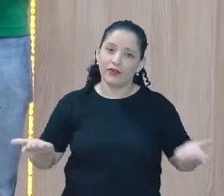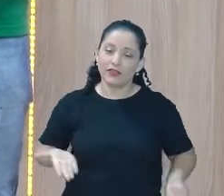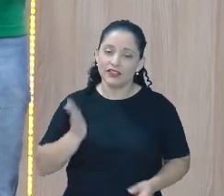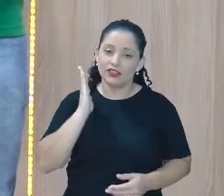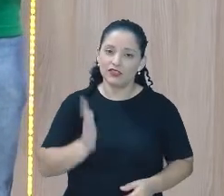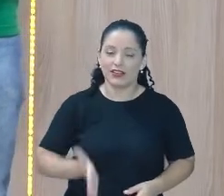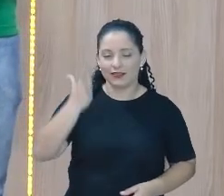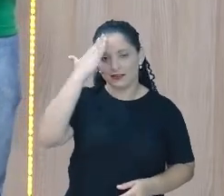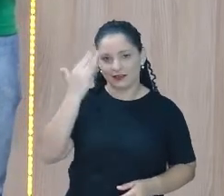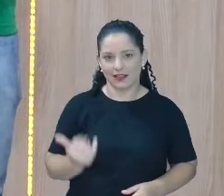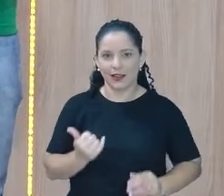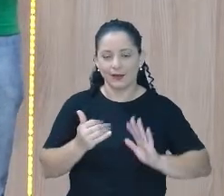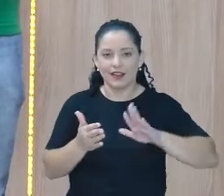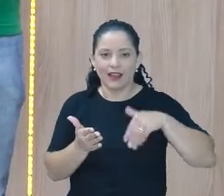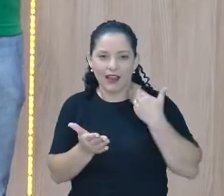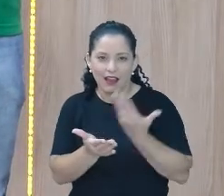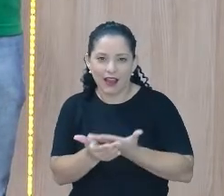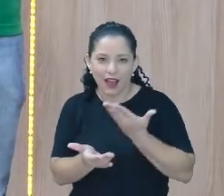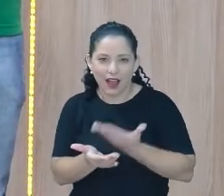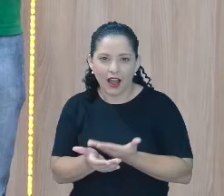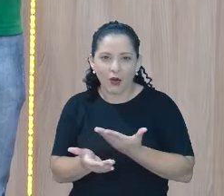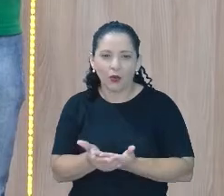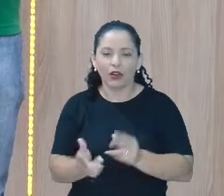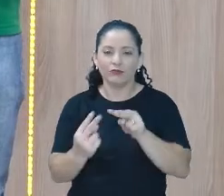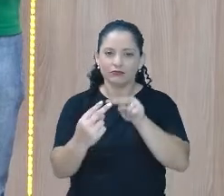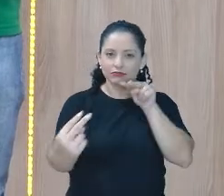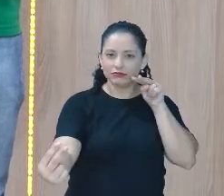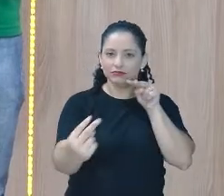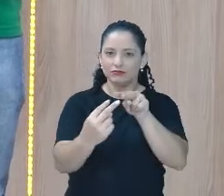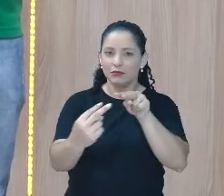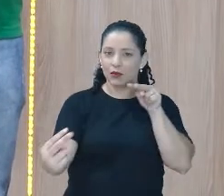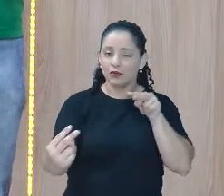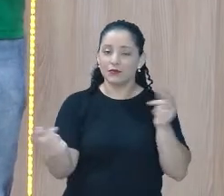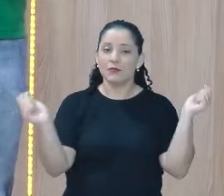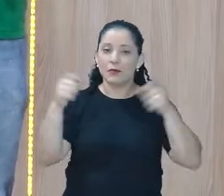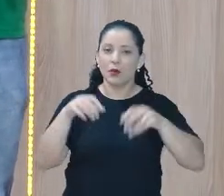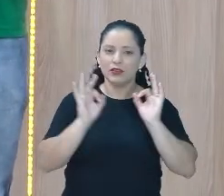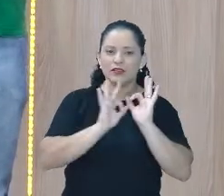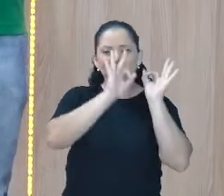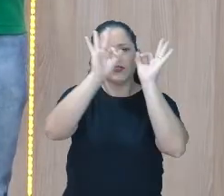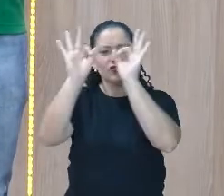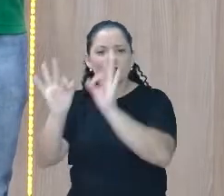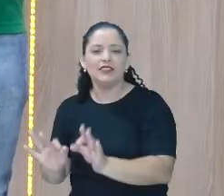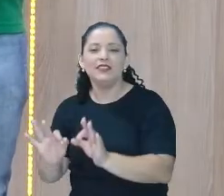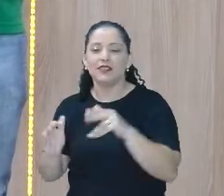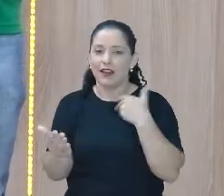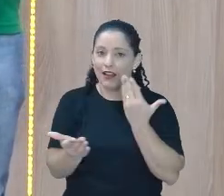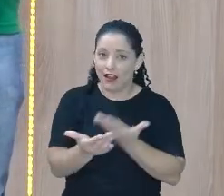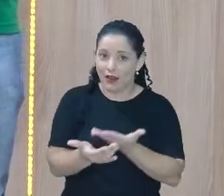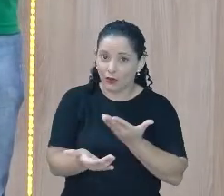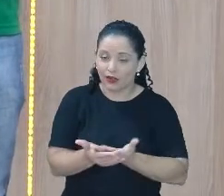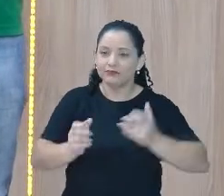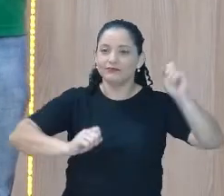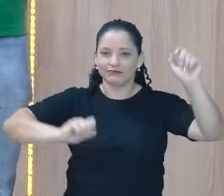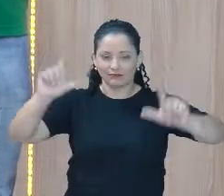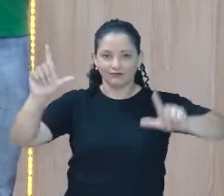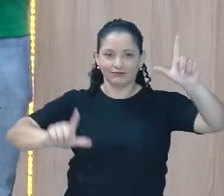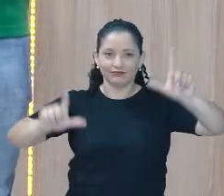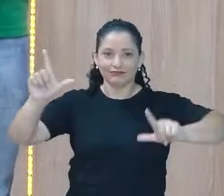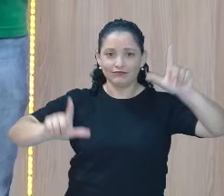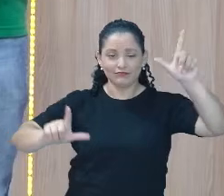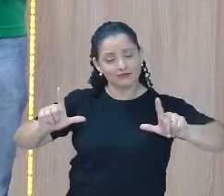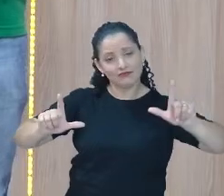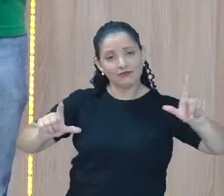sabe, nosso sistema de aula é um sistema de aula digital, onde você pode assistir aí essa aula através da TV,